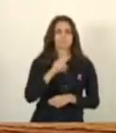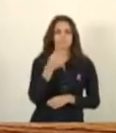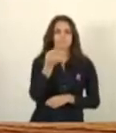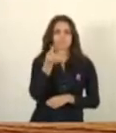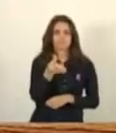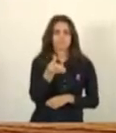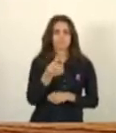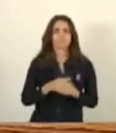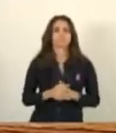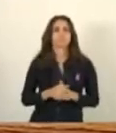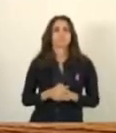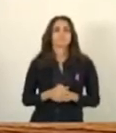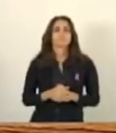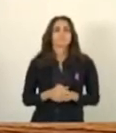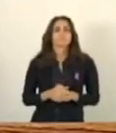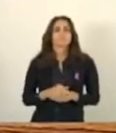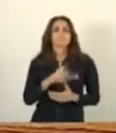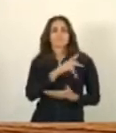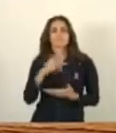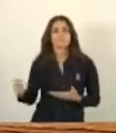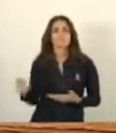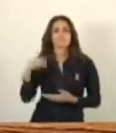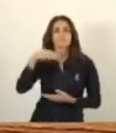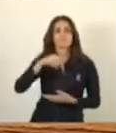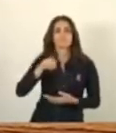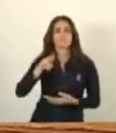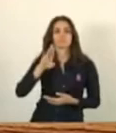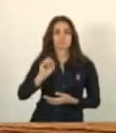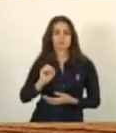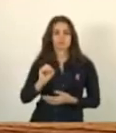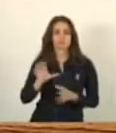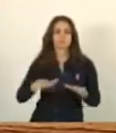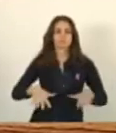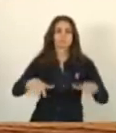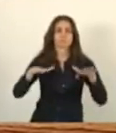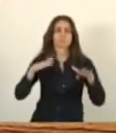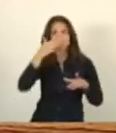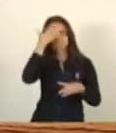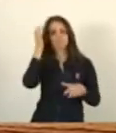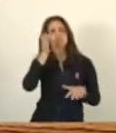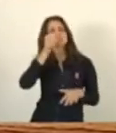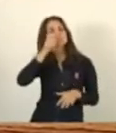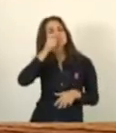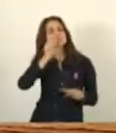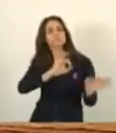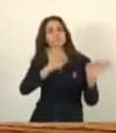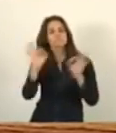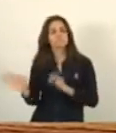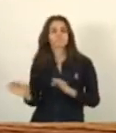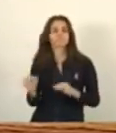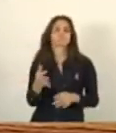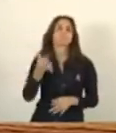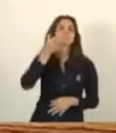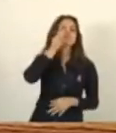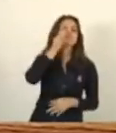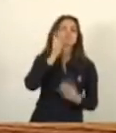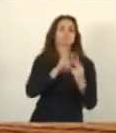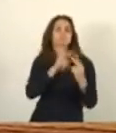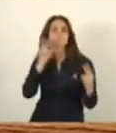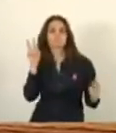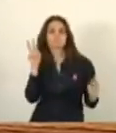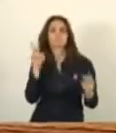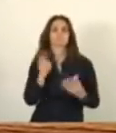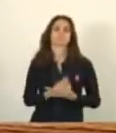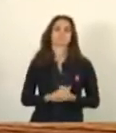3 horas e 16 minutos. Presidente Marcelo Santos, público que nos assiste, deputados que estão na plenária presencial e também na